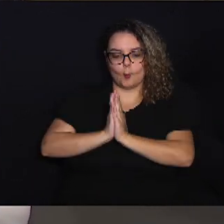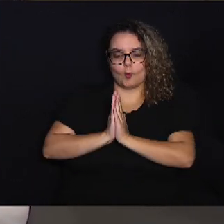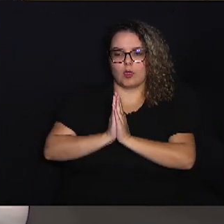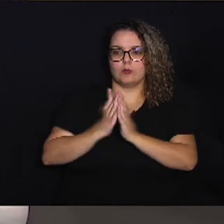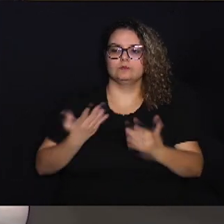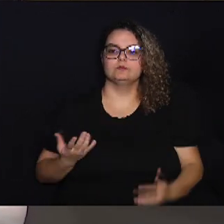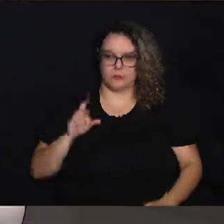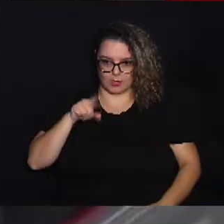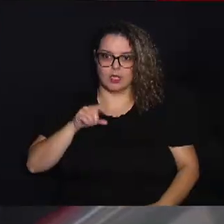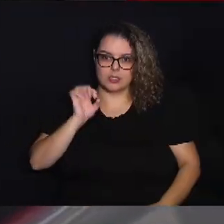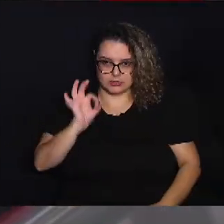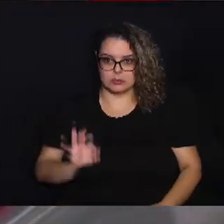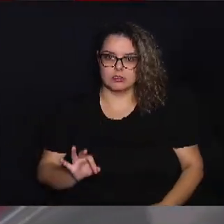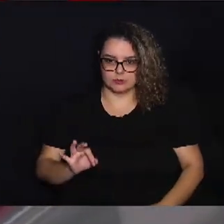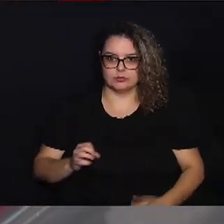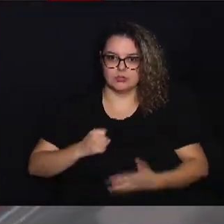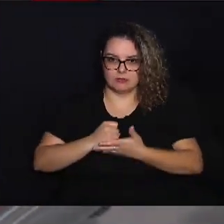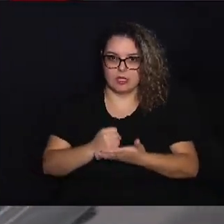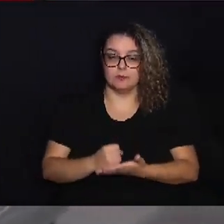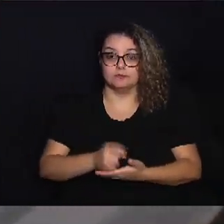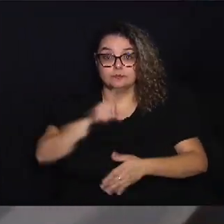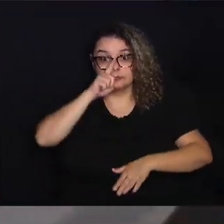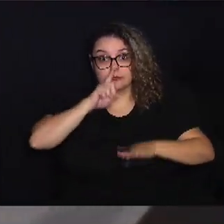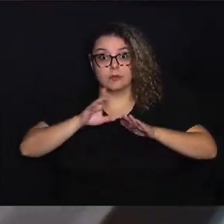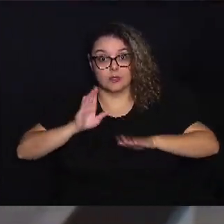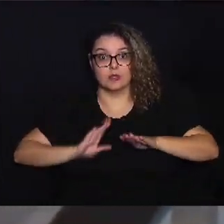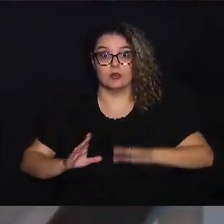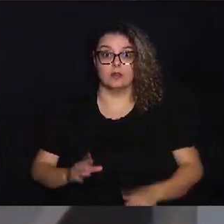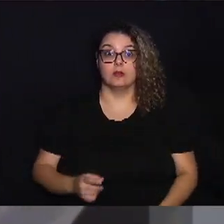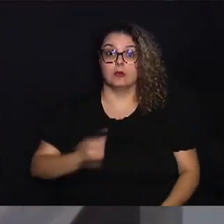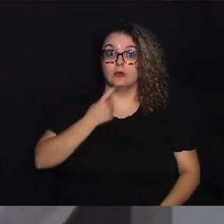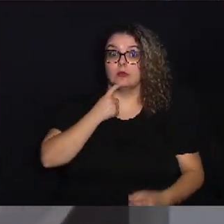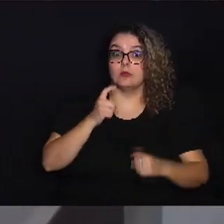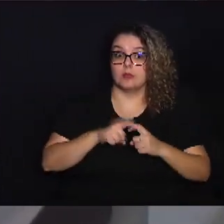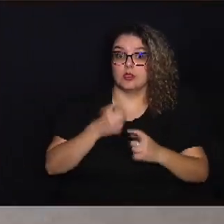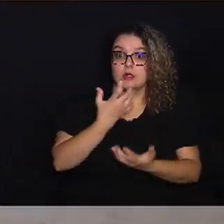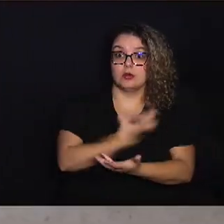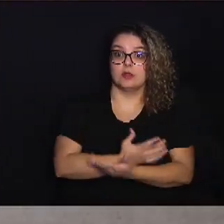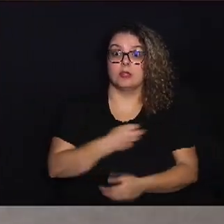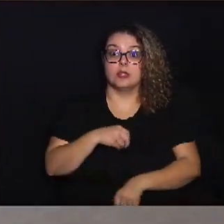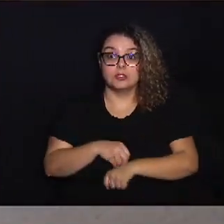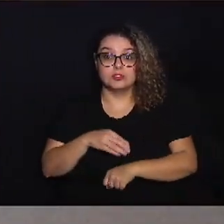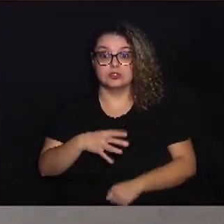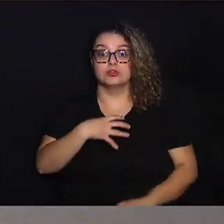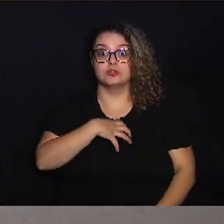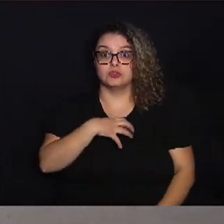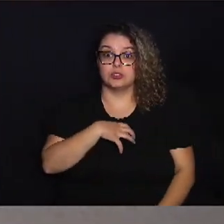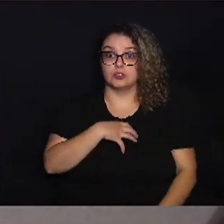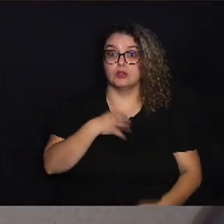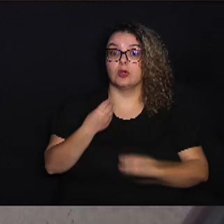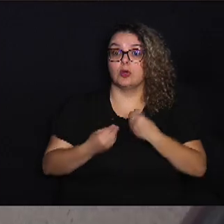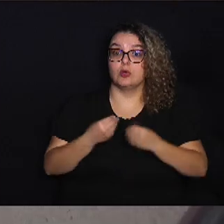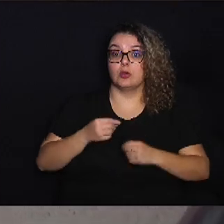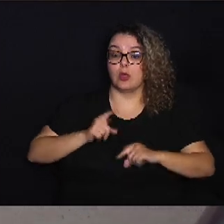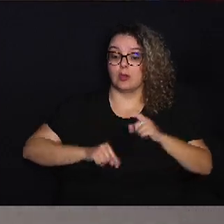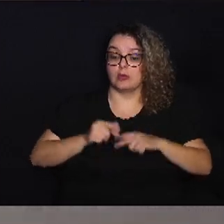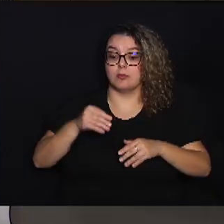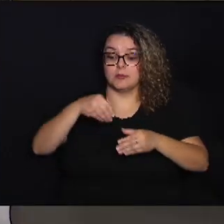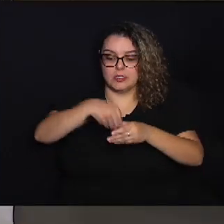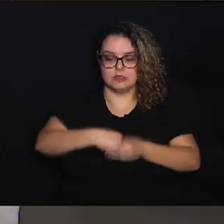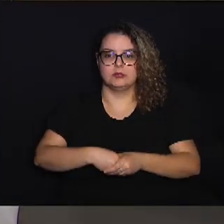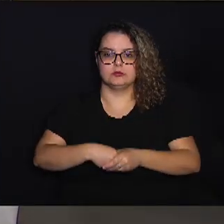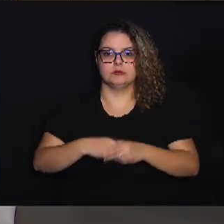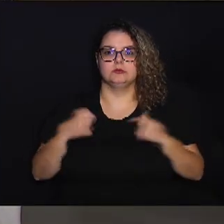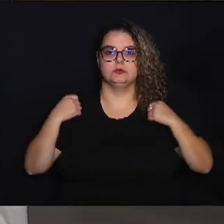a maneira correta de carregar. Além dos cuidados, o ortopedista também indica a maneira correta de como colocar os materiais dentro da